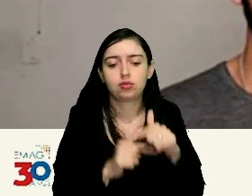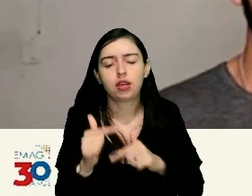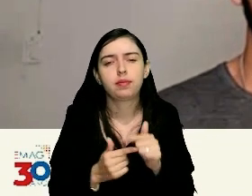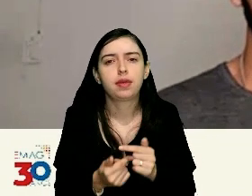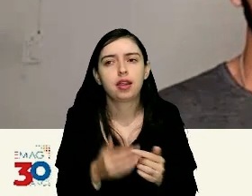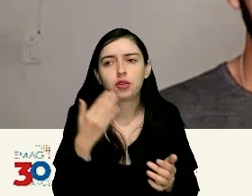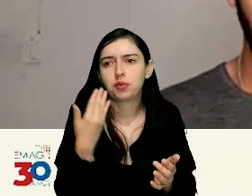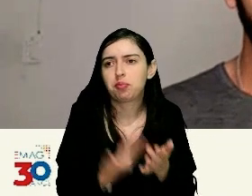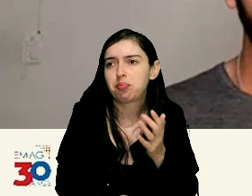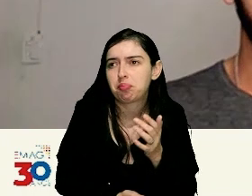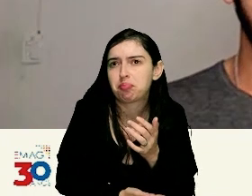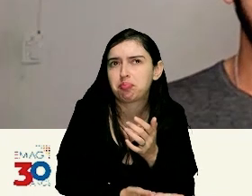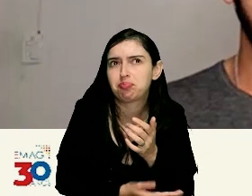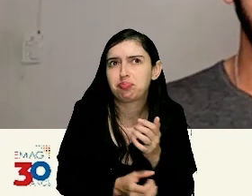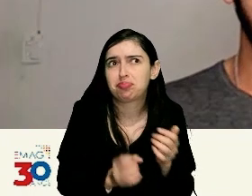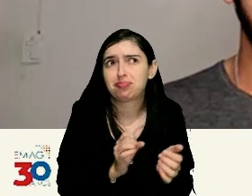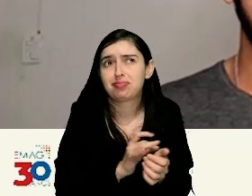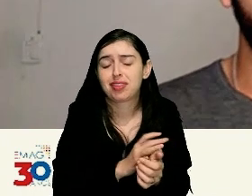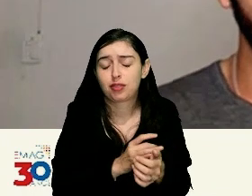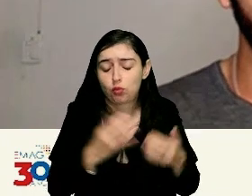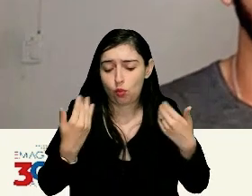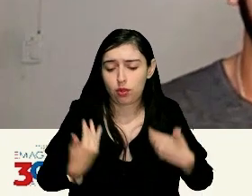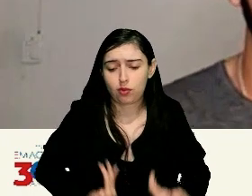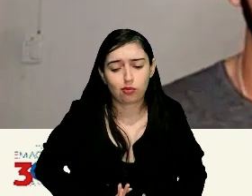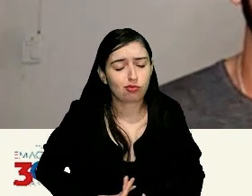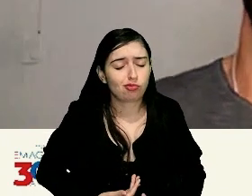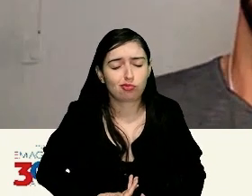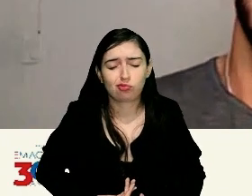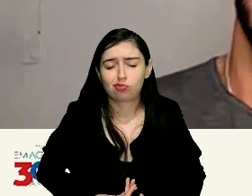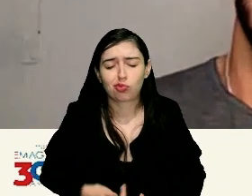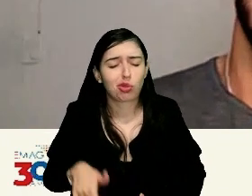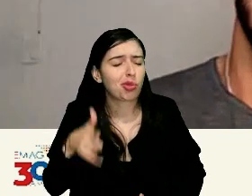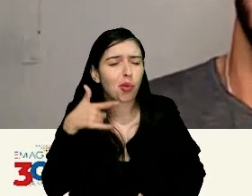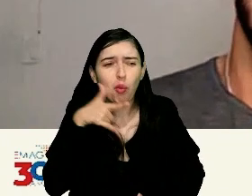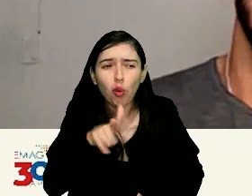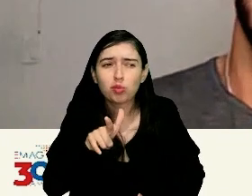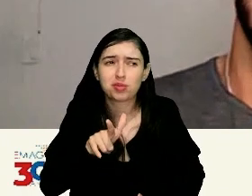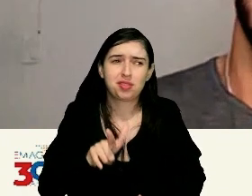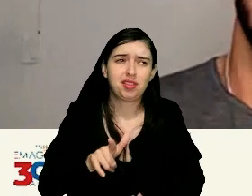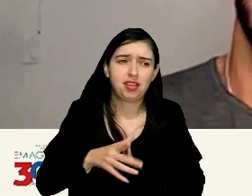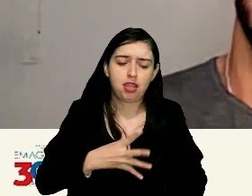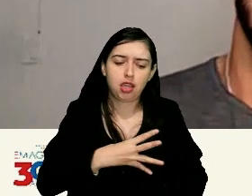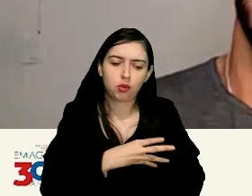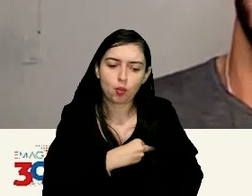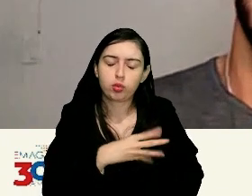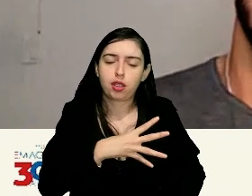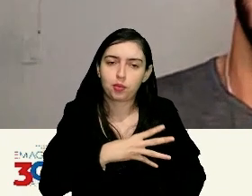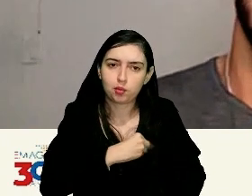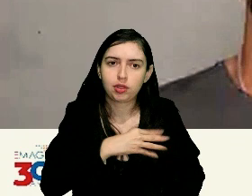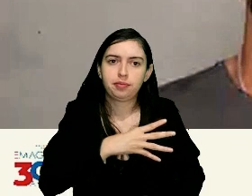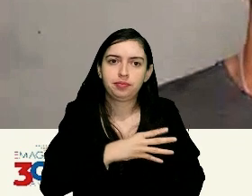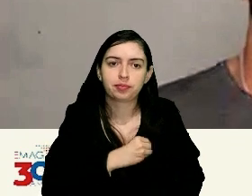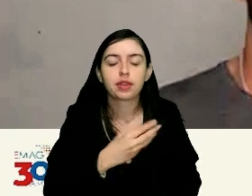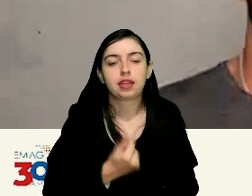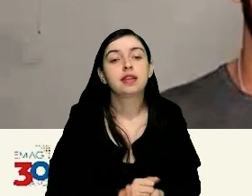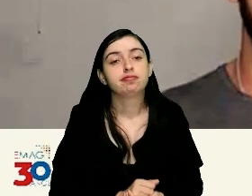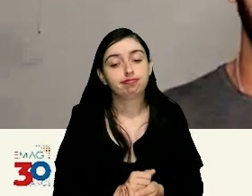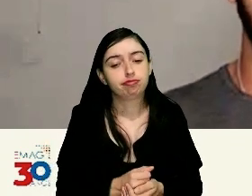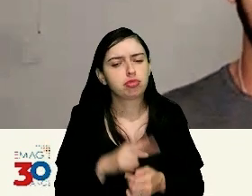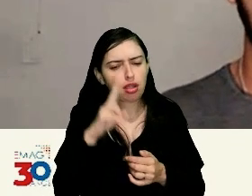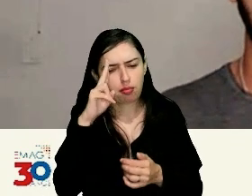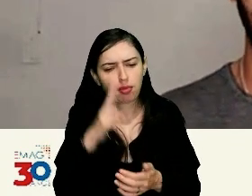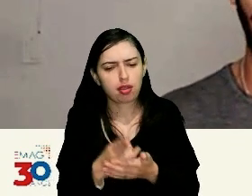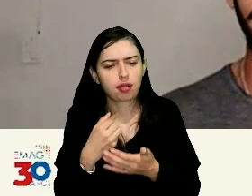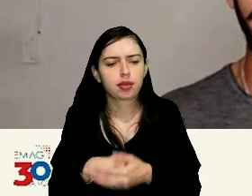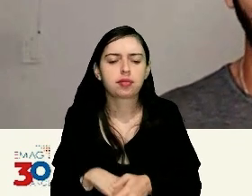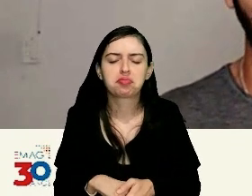corpo, medo de não dar conta dessa amamentação, que é uma imposição também. Que tipo de mulher é você que não